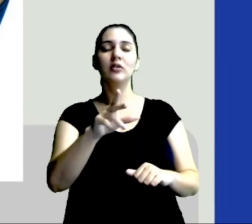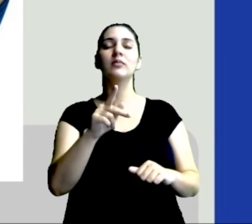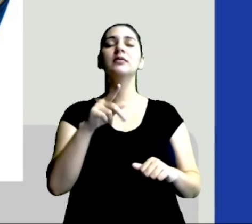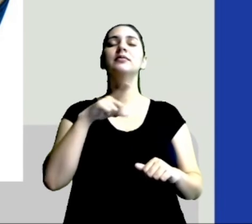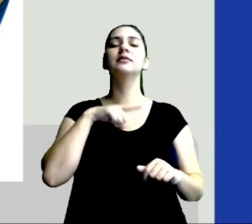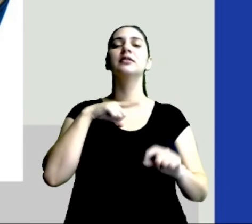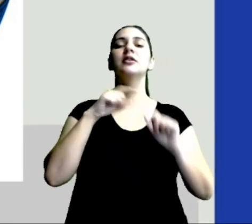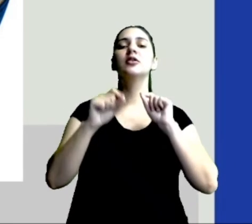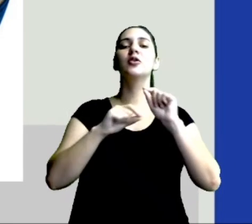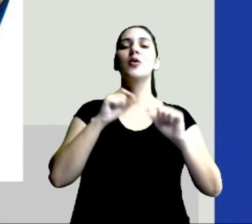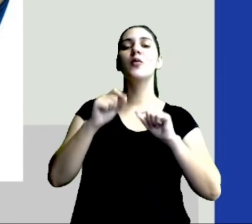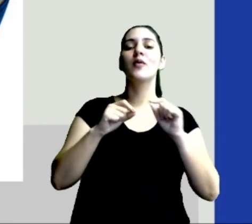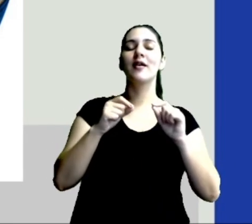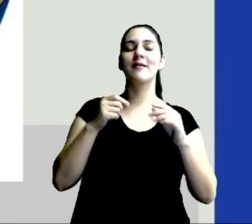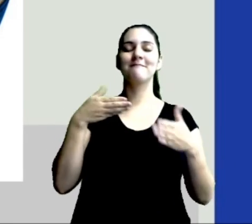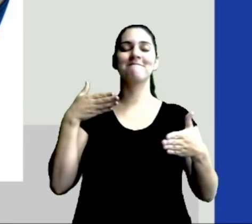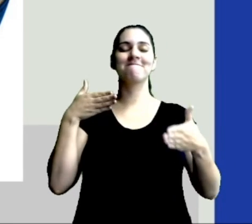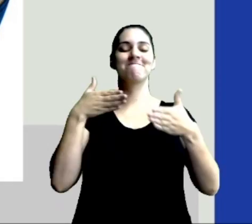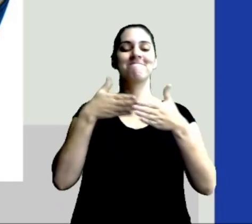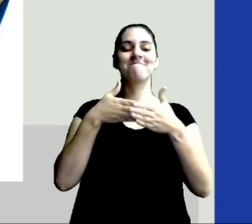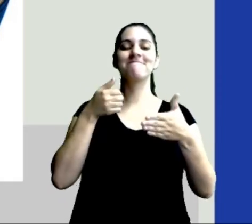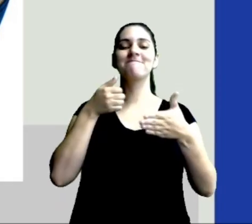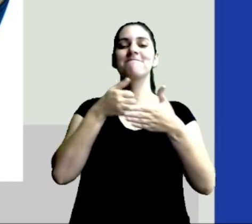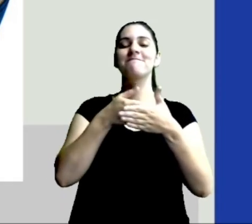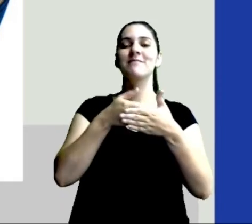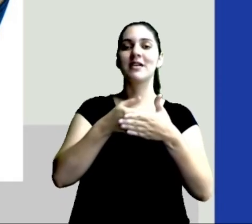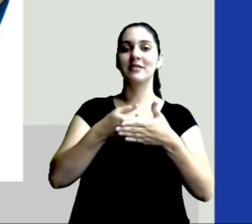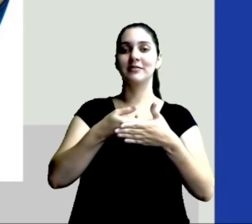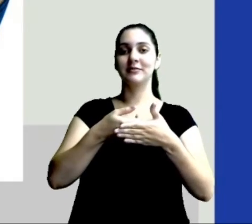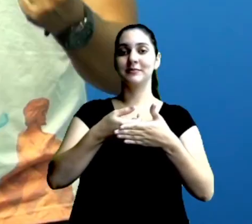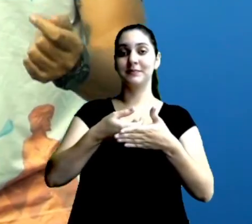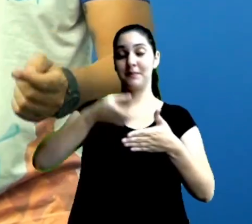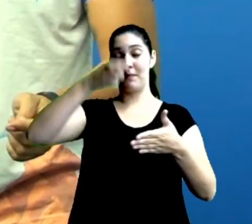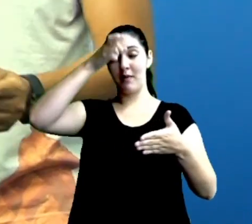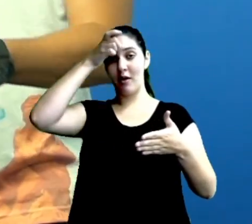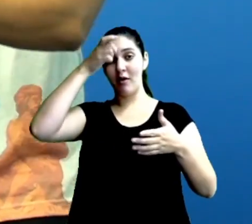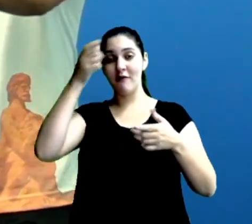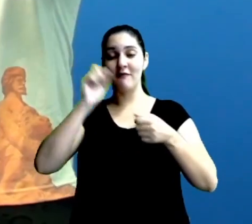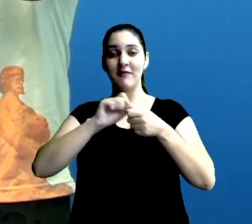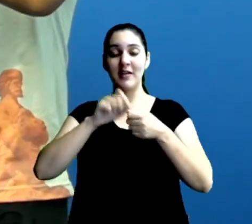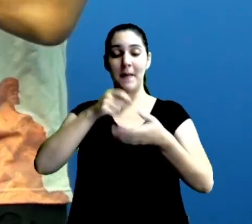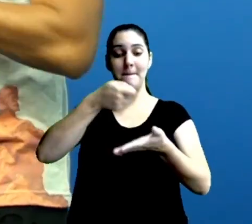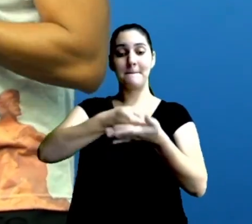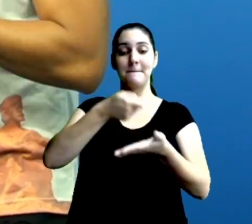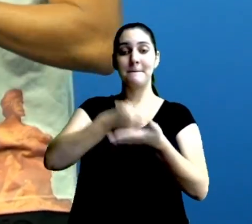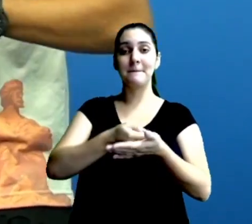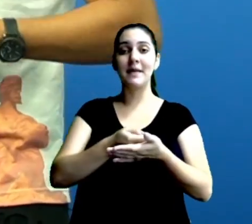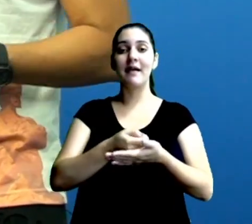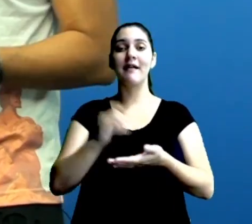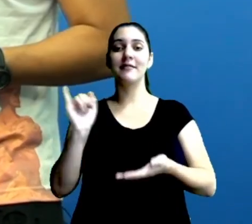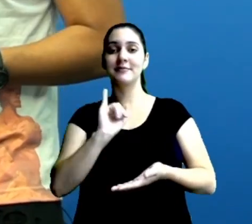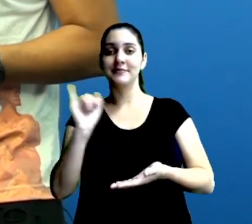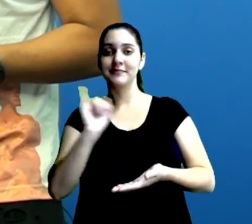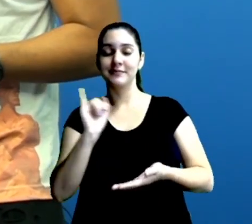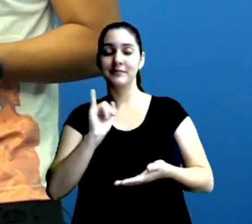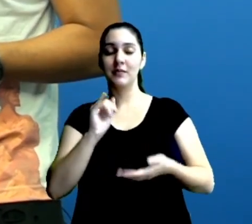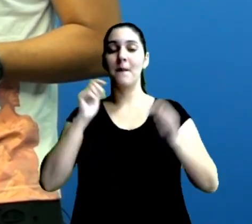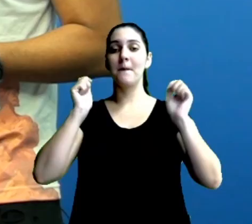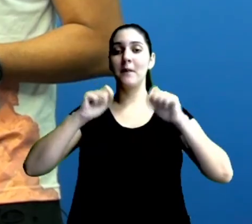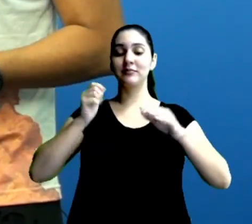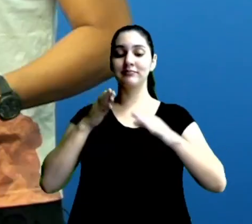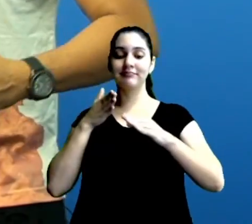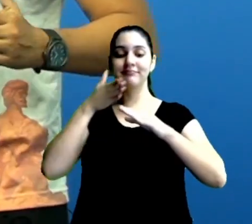um bloqueio pelos turcos, fazendo com que eles paguem altos impostos para poder cruzar o mar